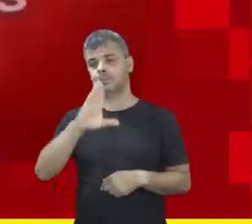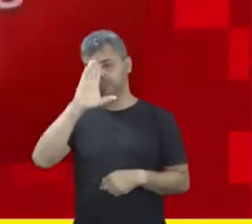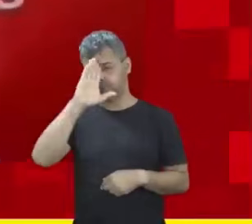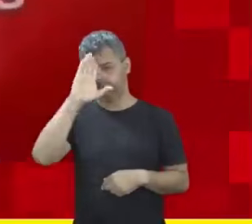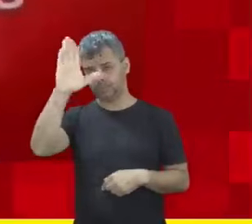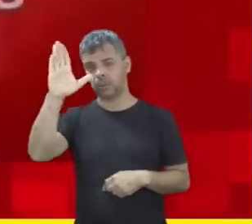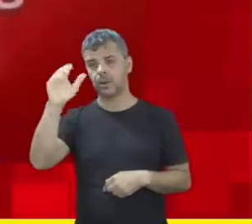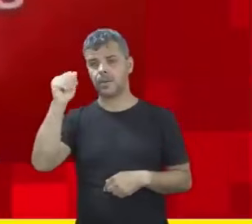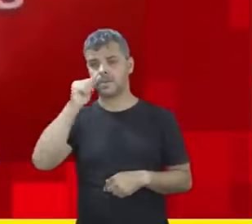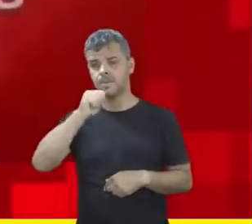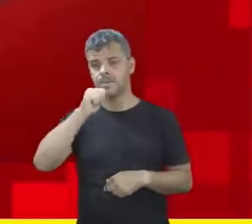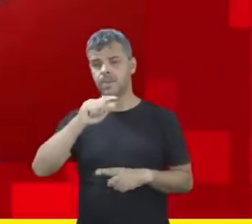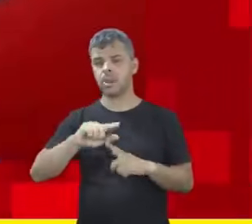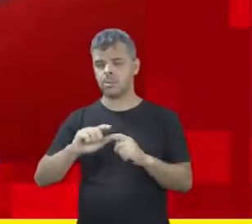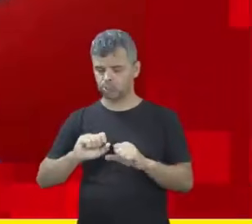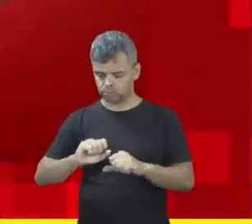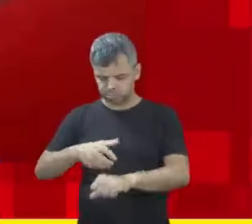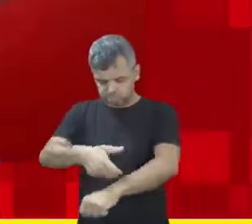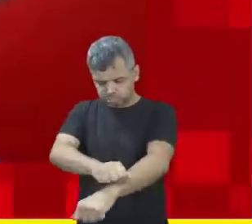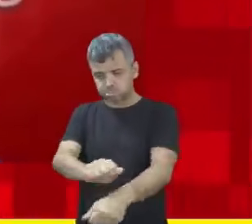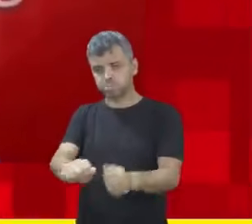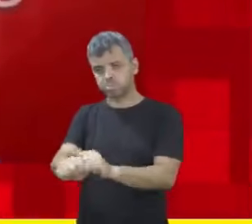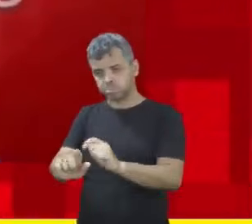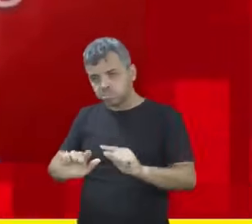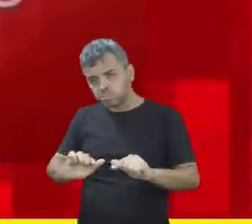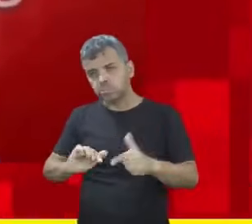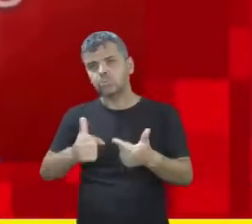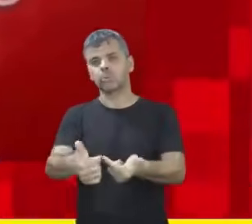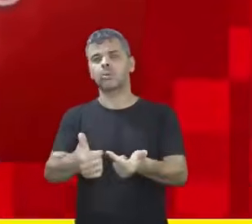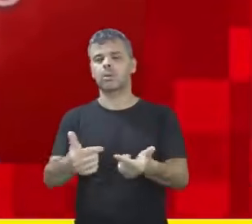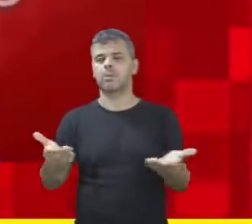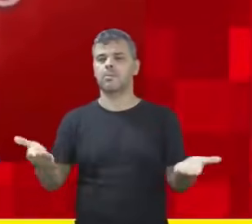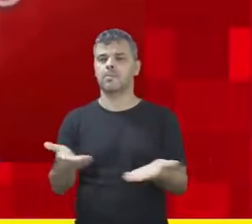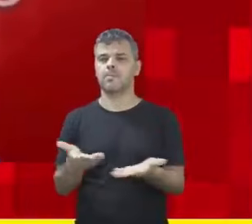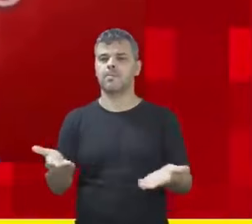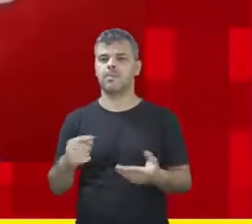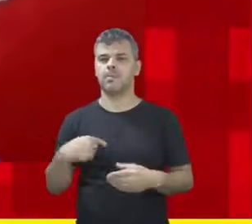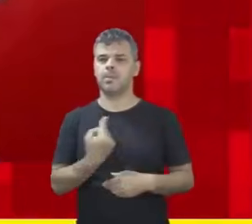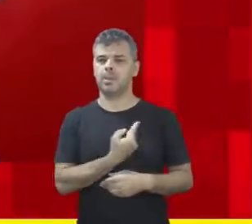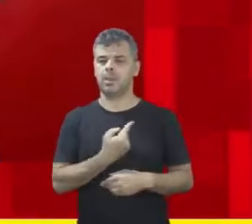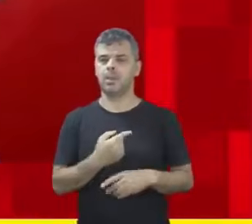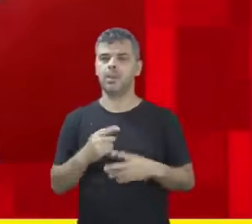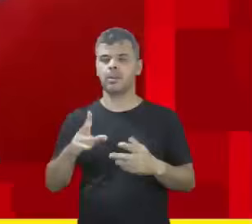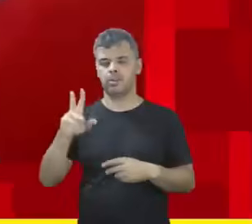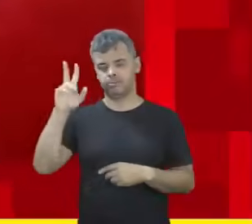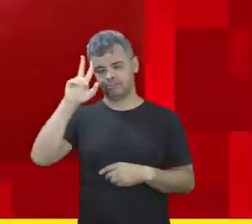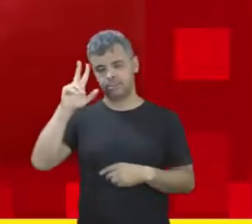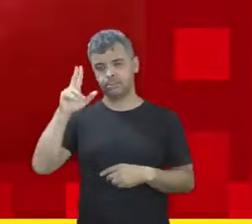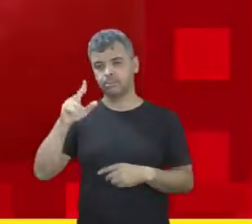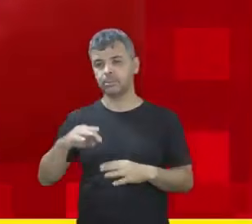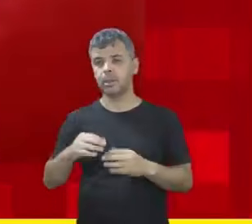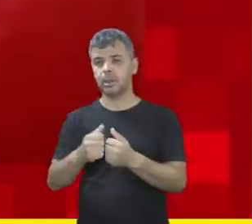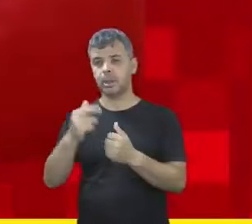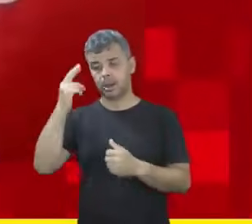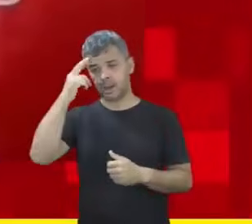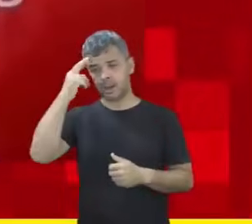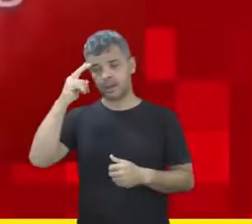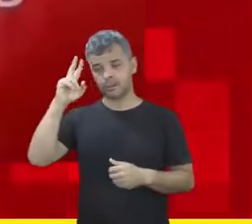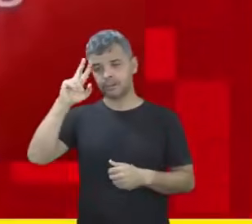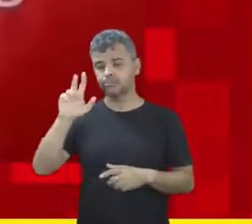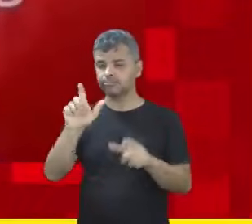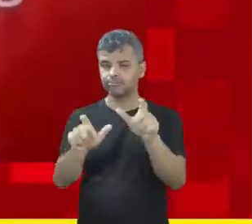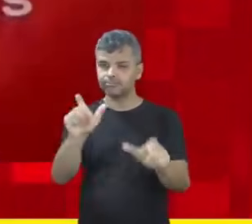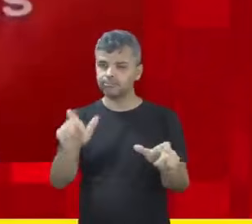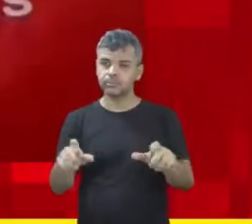partir das mulheres, que são muito guerreiras, e nesse momento eu trago aqui essa reflexão e um pouco dessa história para